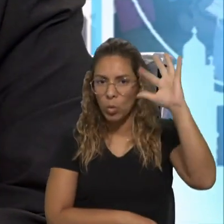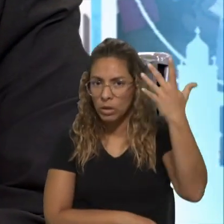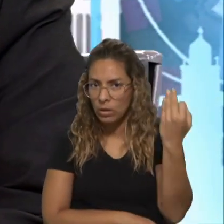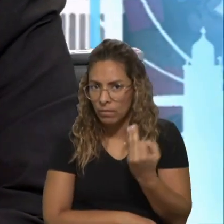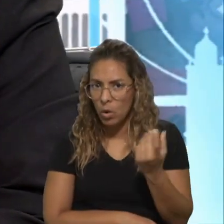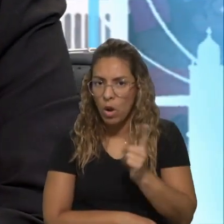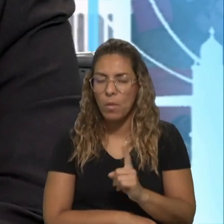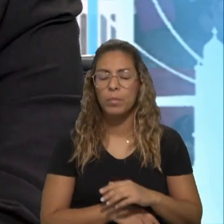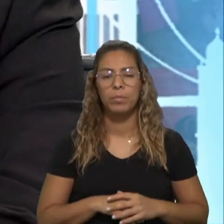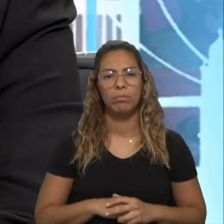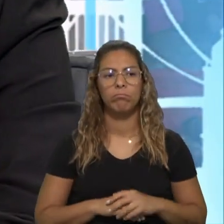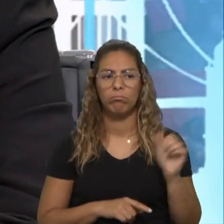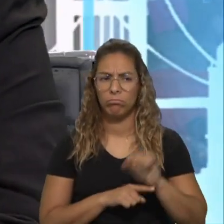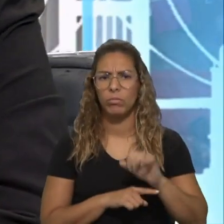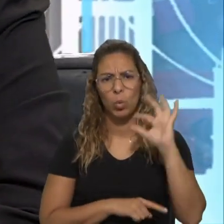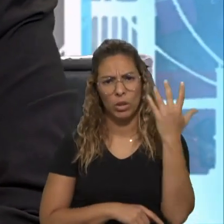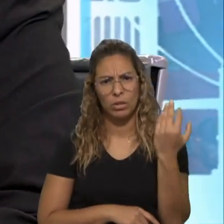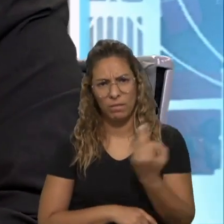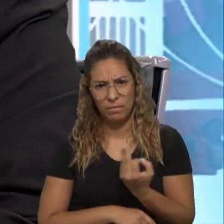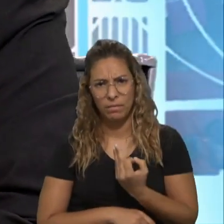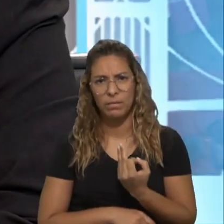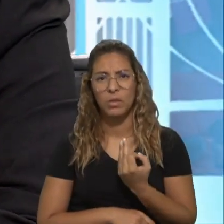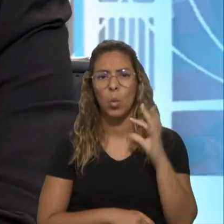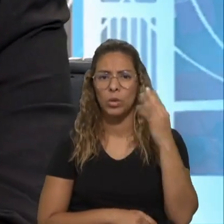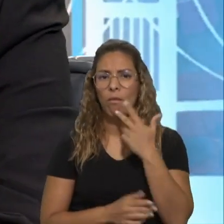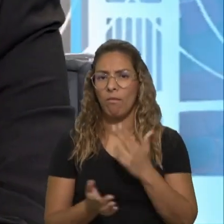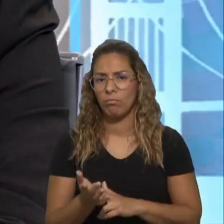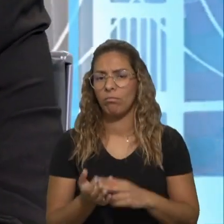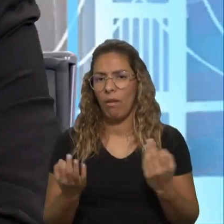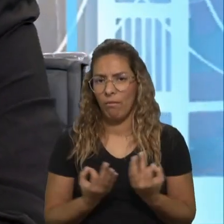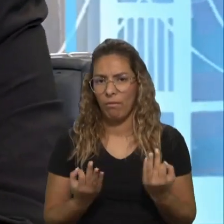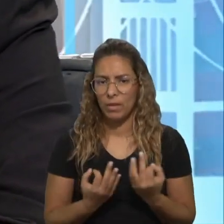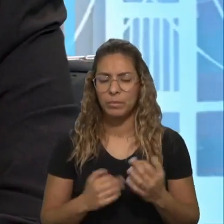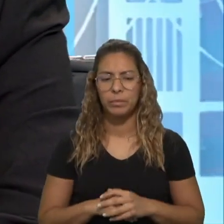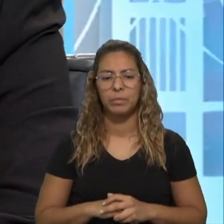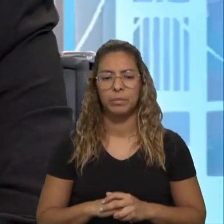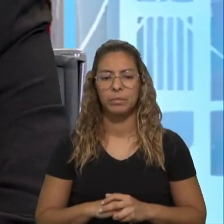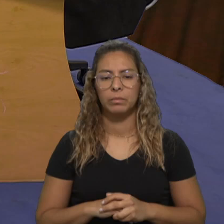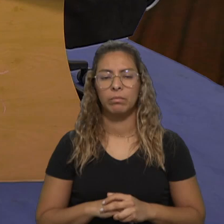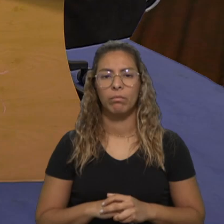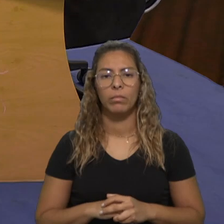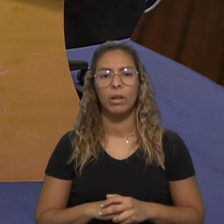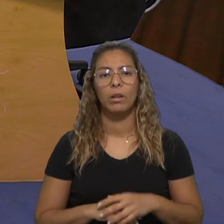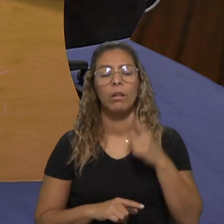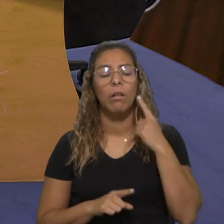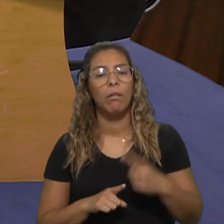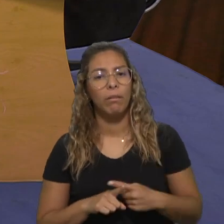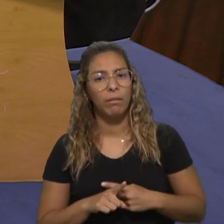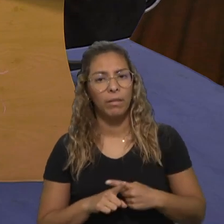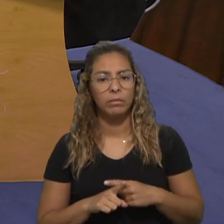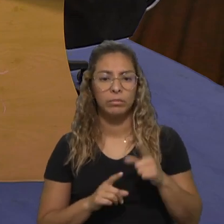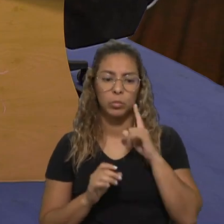Acontece de certeza. Pelo menos no ano passado aconteceu. o que fundamentalmente a